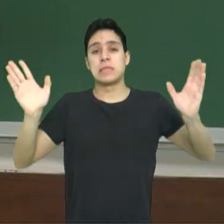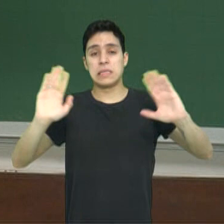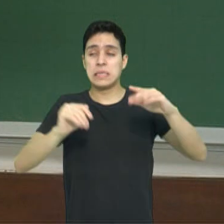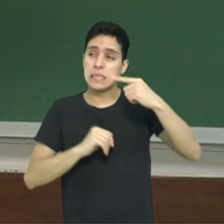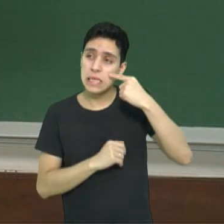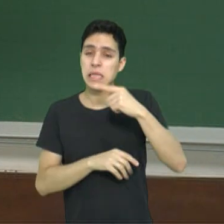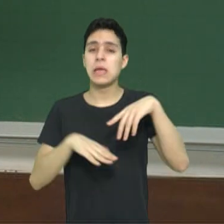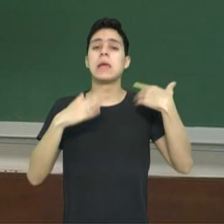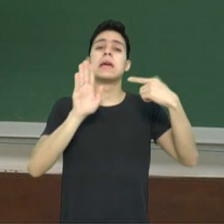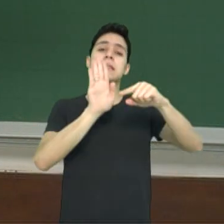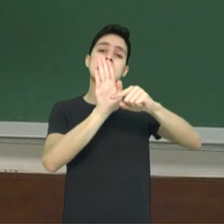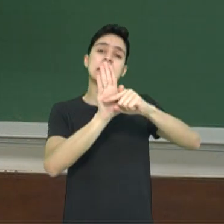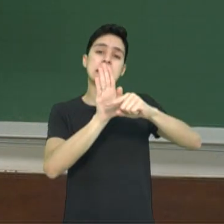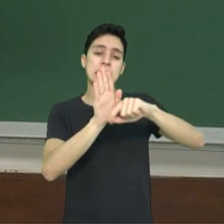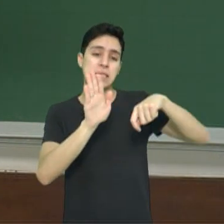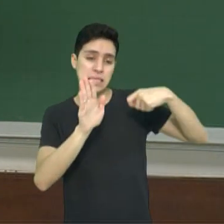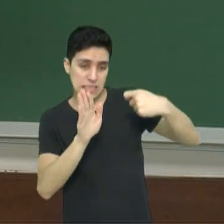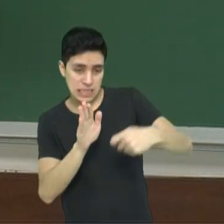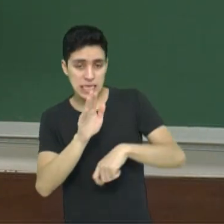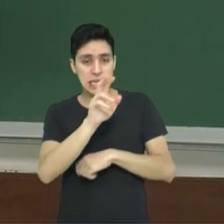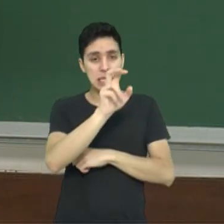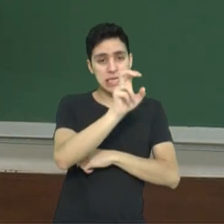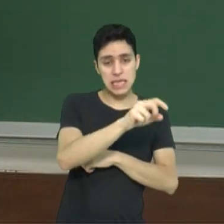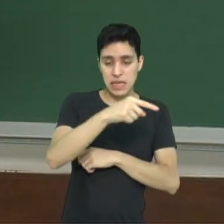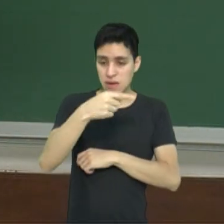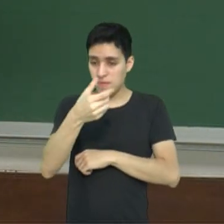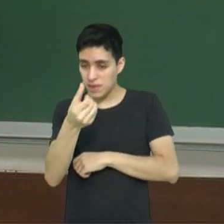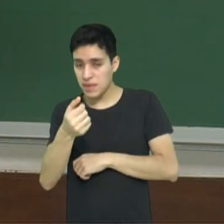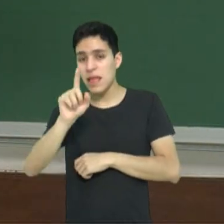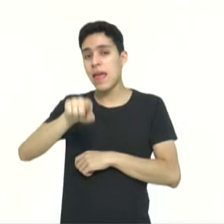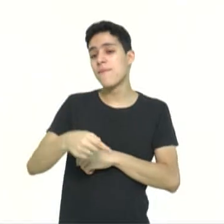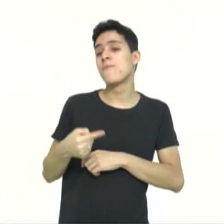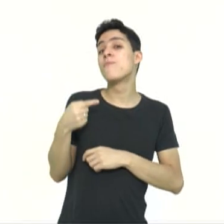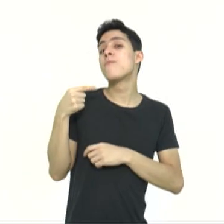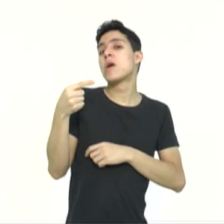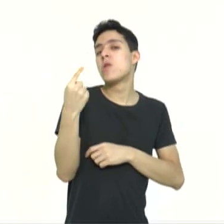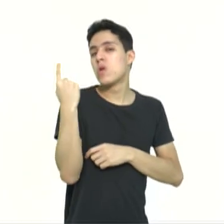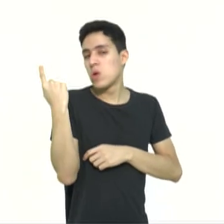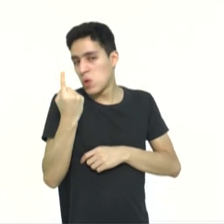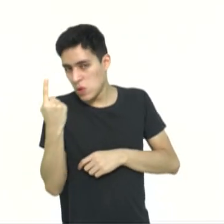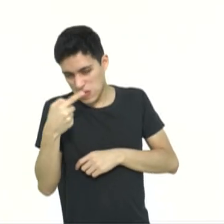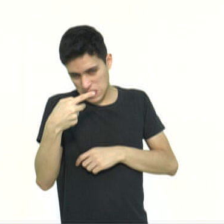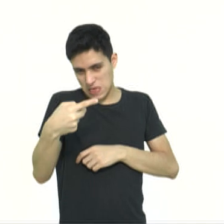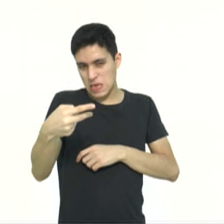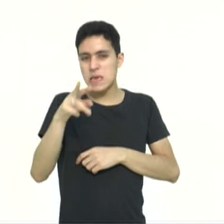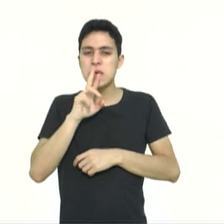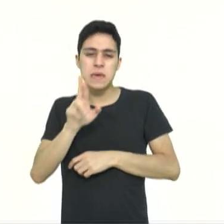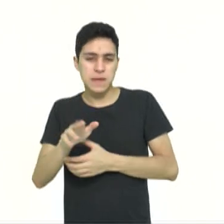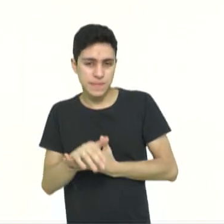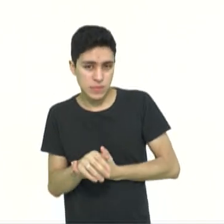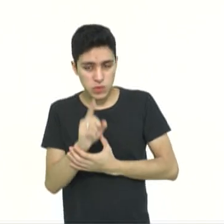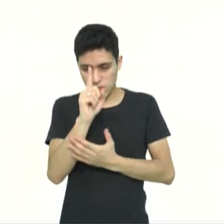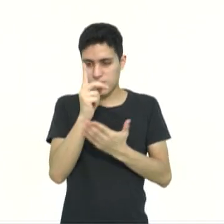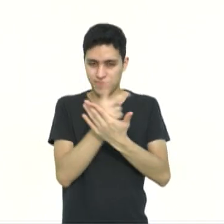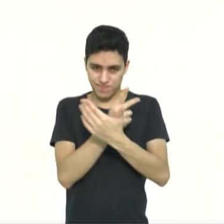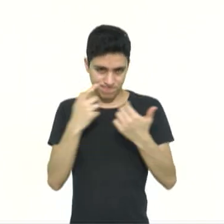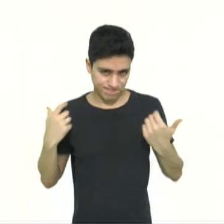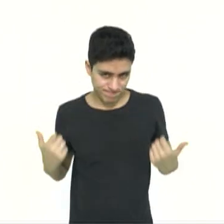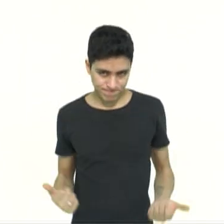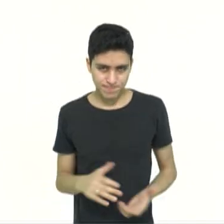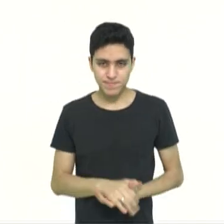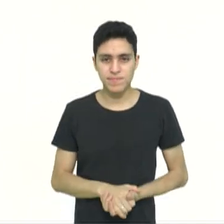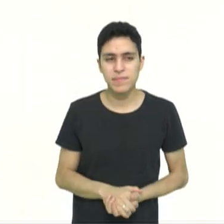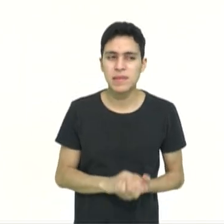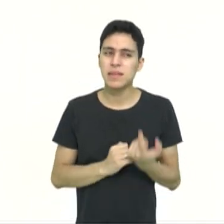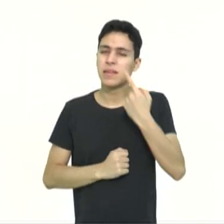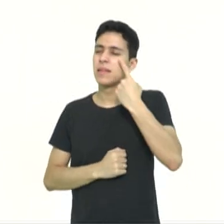no sinal. 5 menos 6 é menos 1. Se você colocar 1, fica errado, ok?